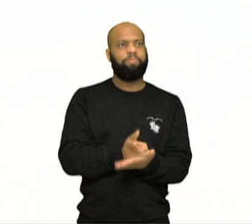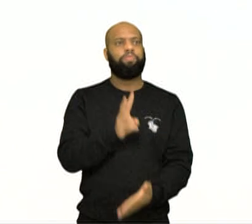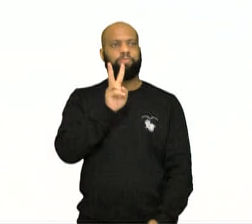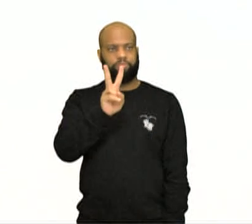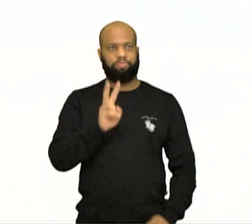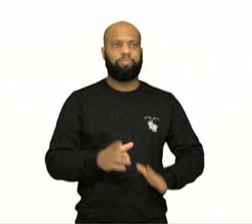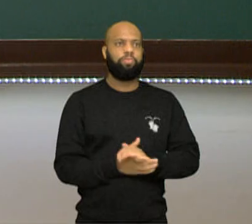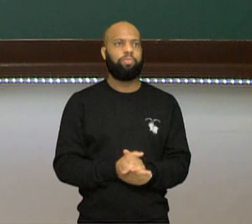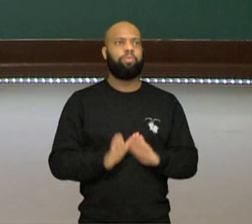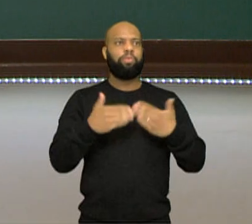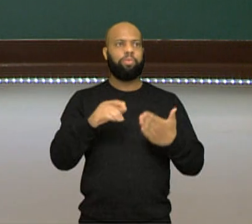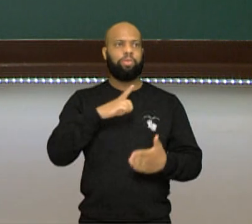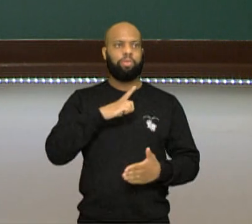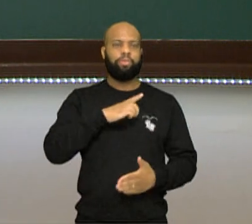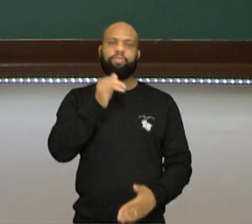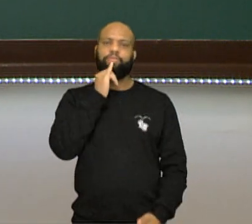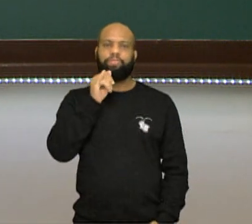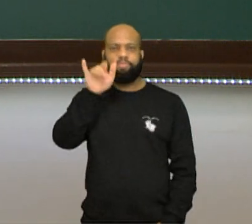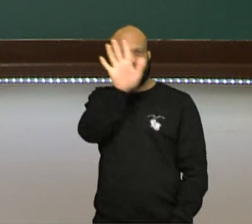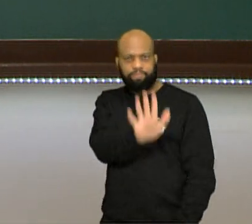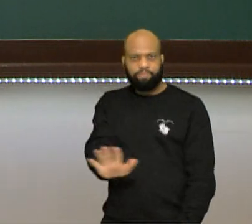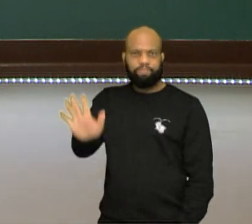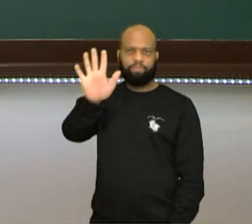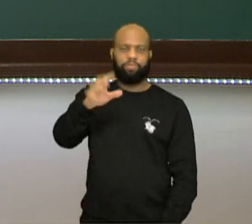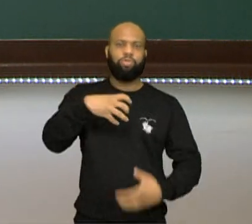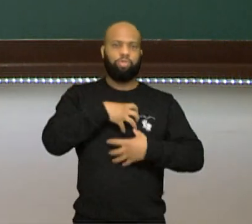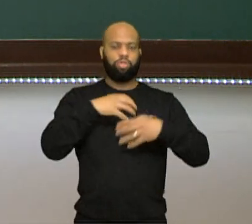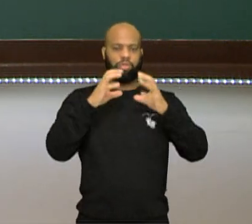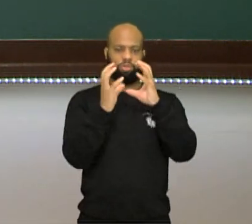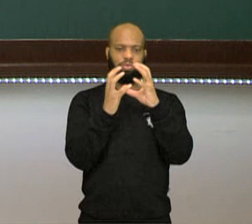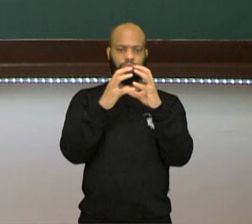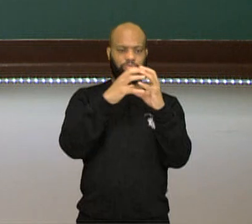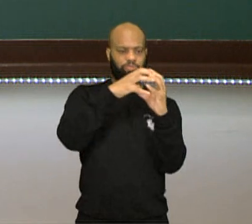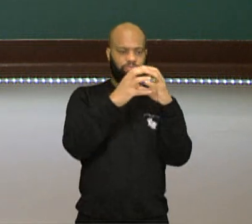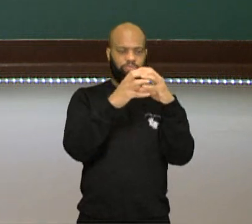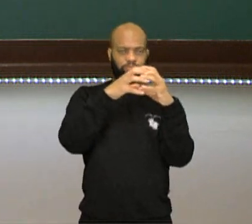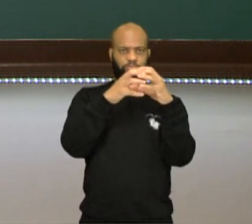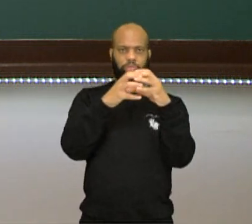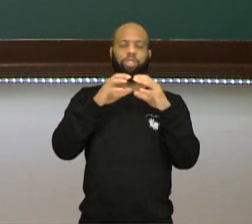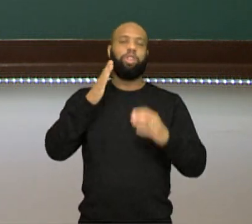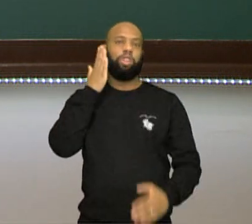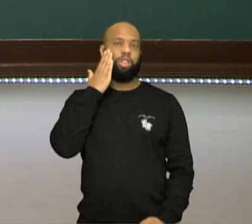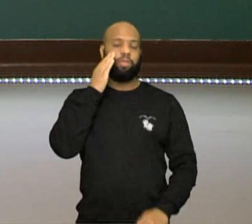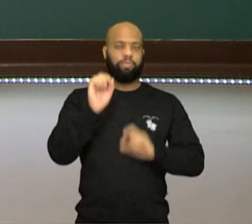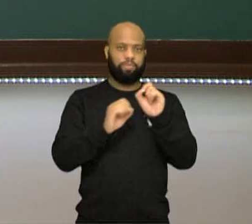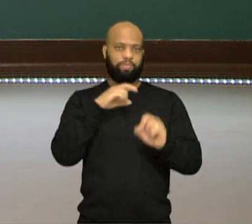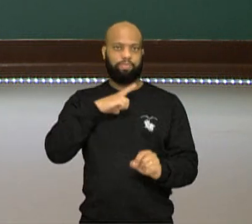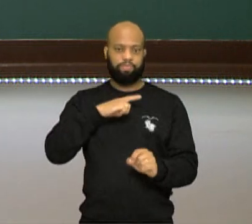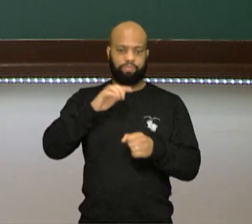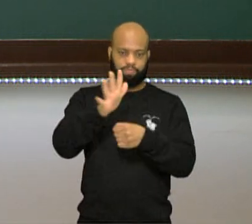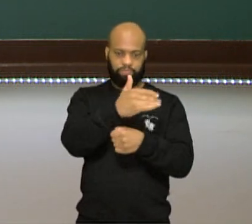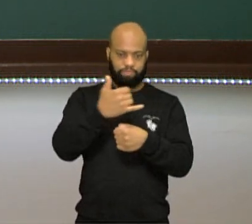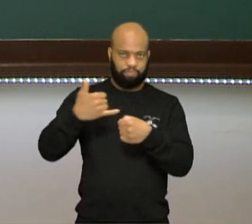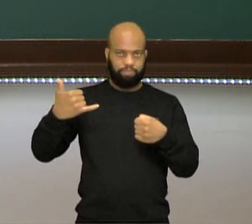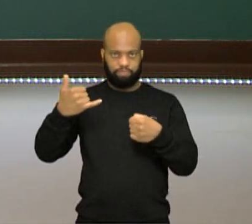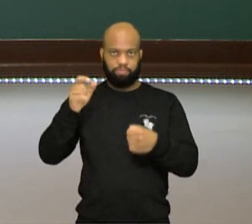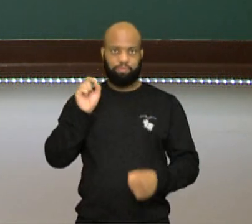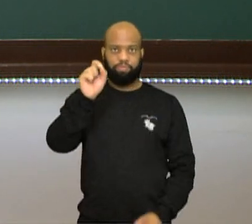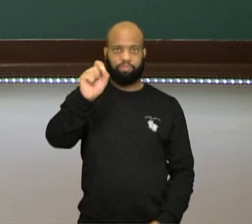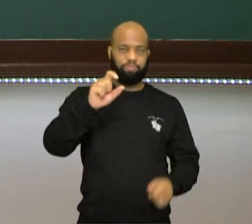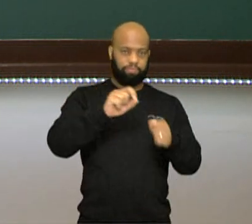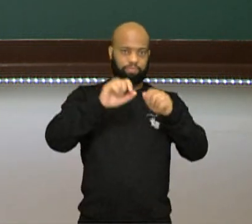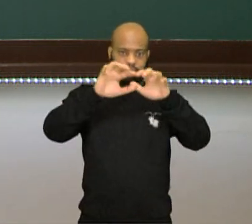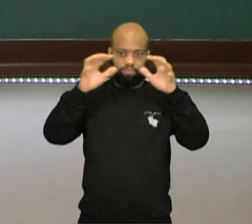Bom, uma superfície equipotencial esférica. Então, nós sabemos que uma carga pontual, ela gera um campo elétrico